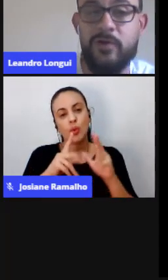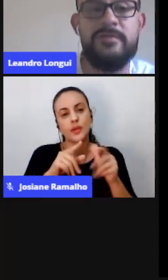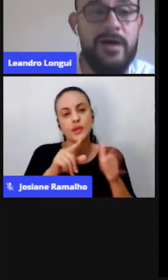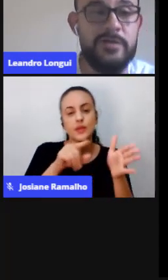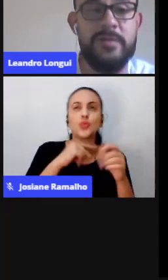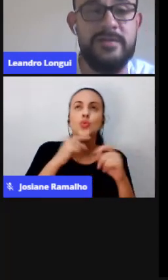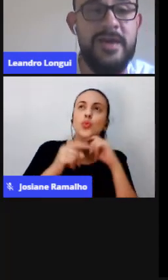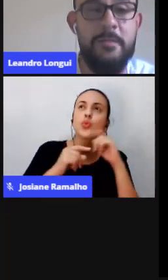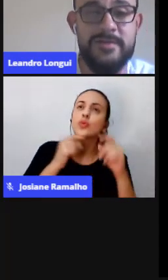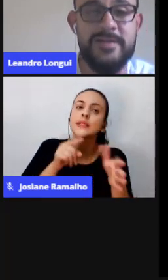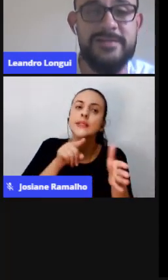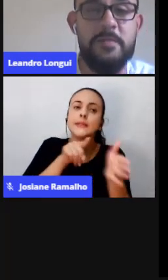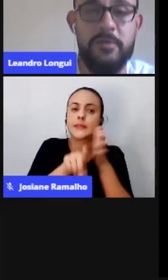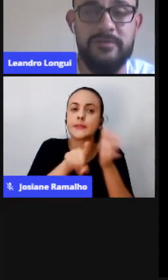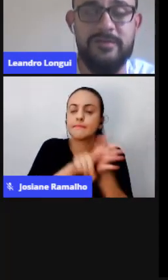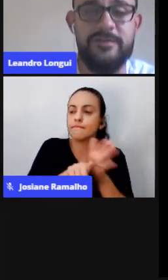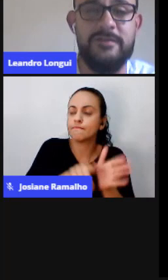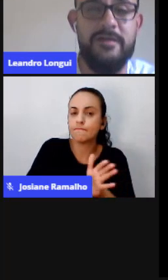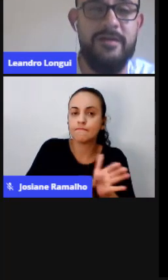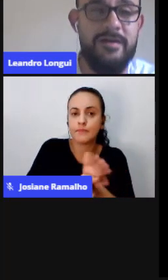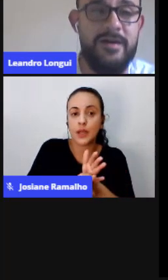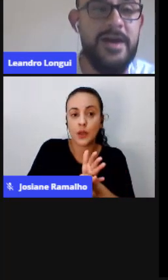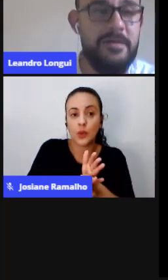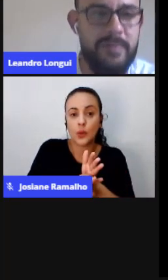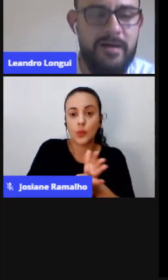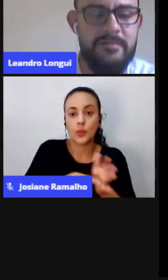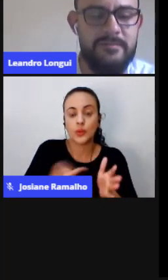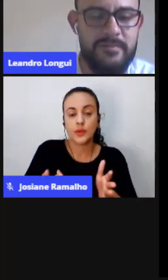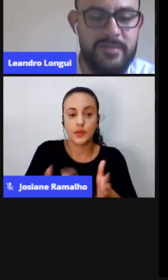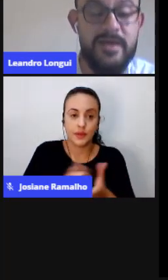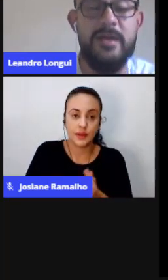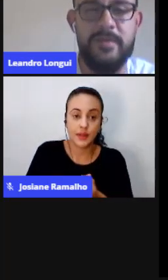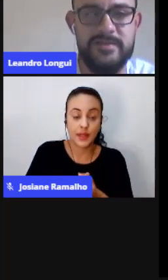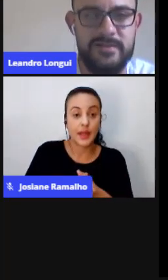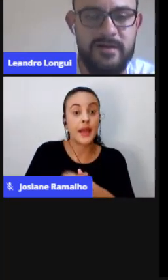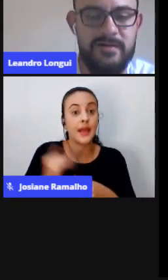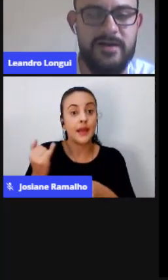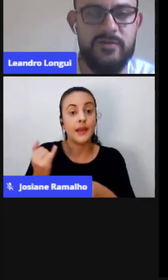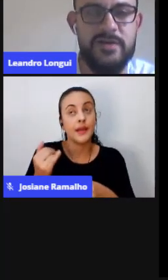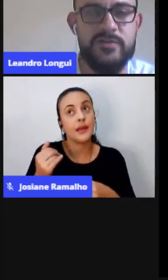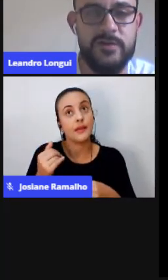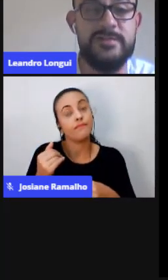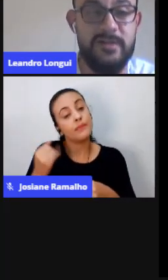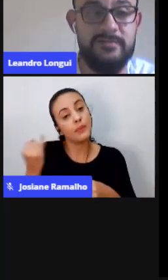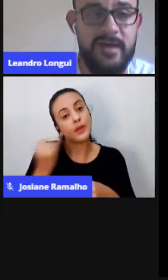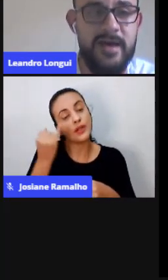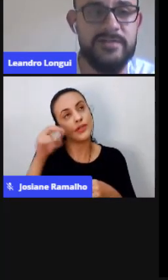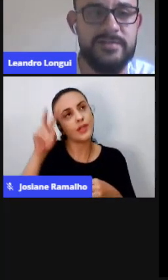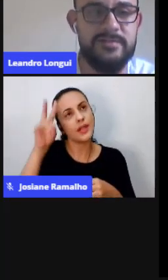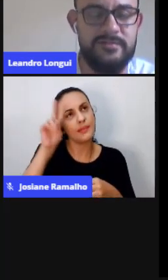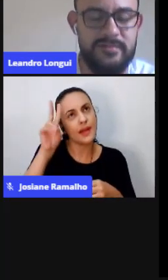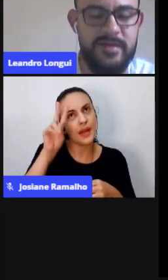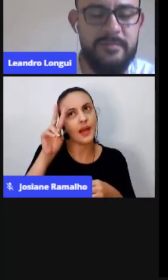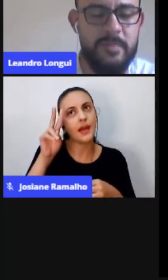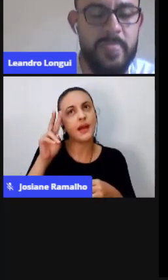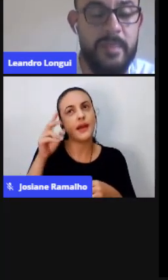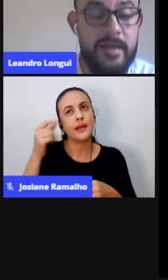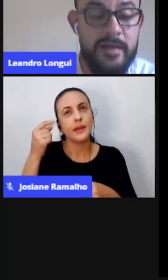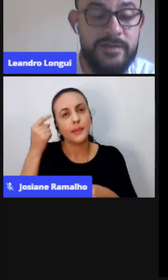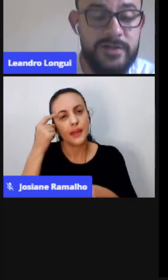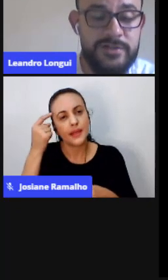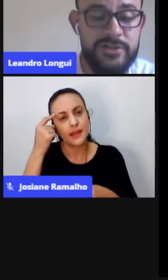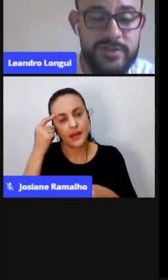que não é novidade para ninguém, mas que é sempre importante relembrar, né, e repensar as nossas estratégias,